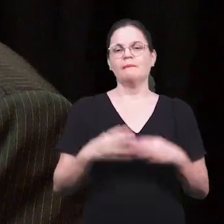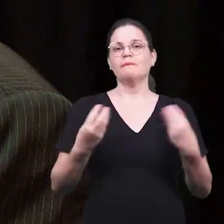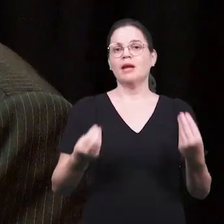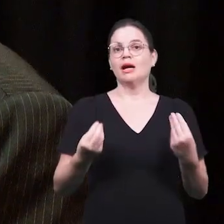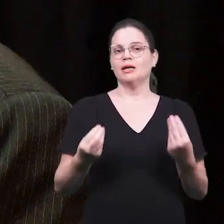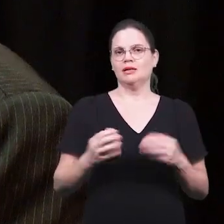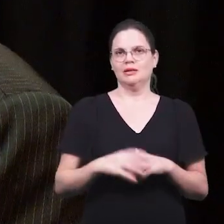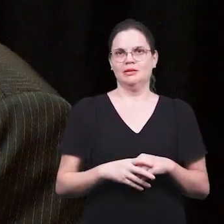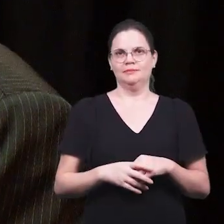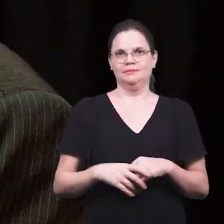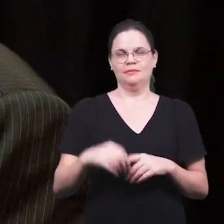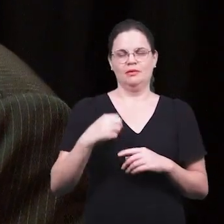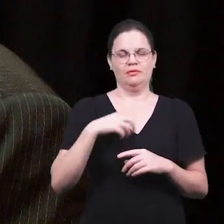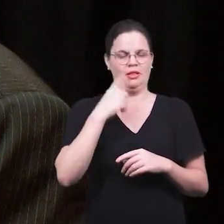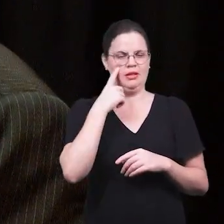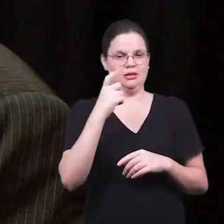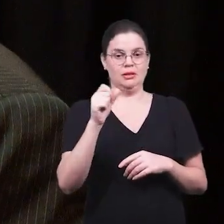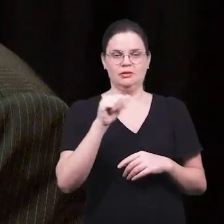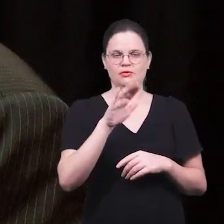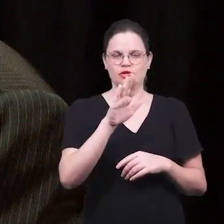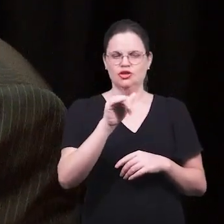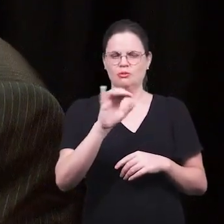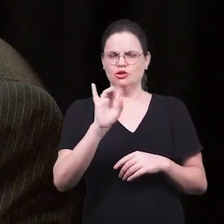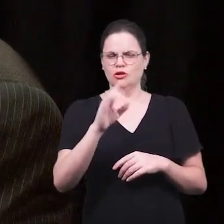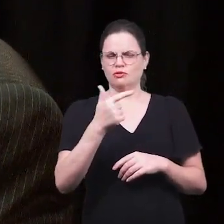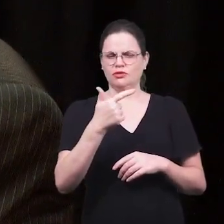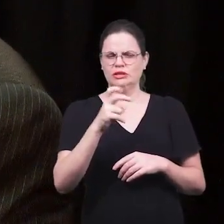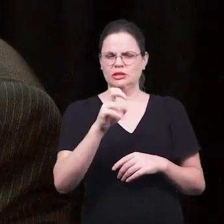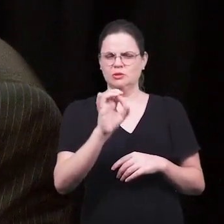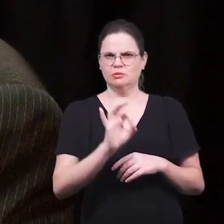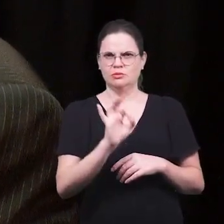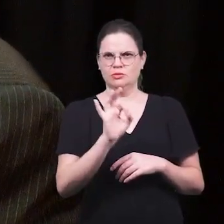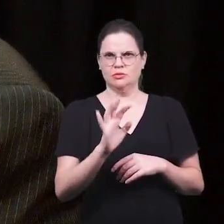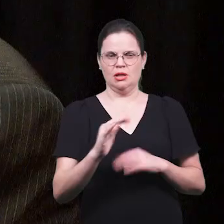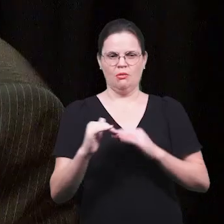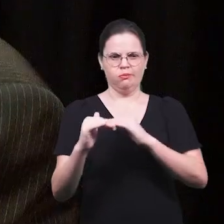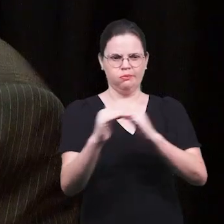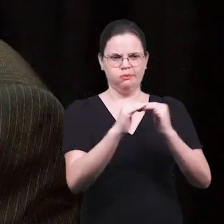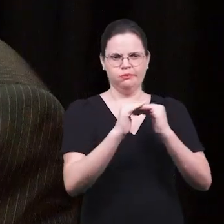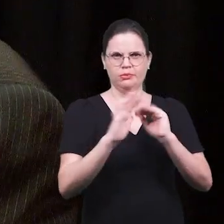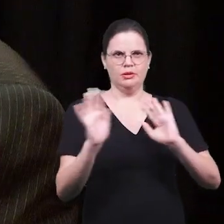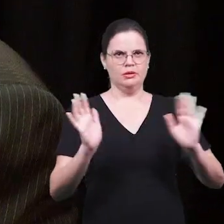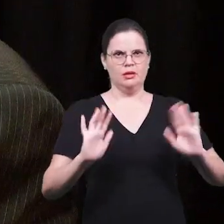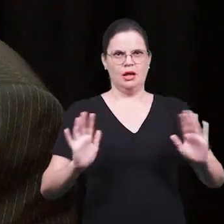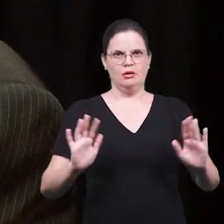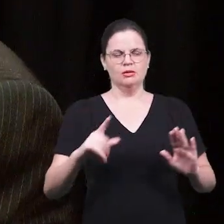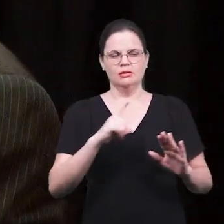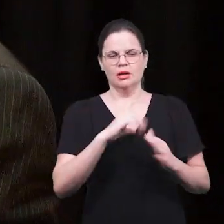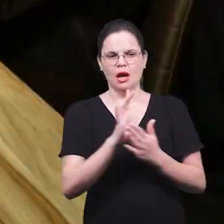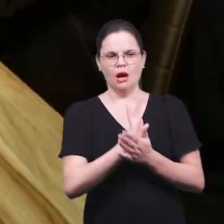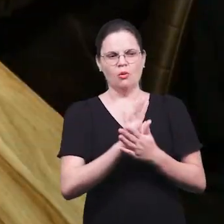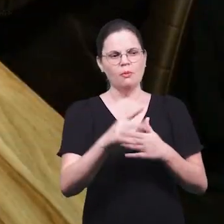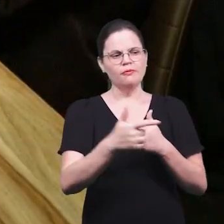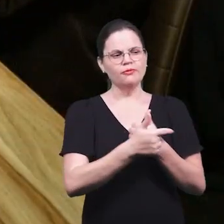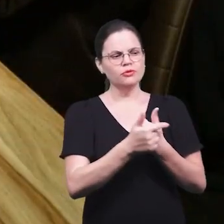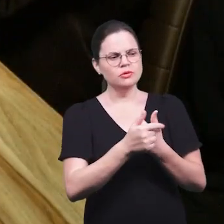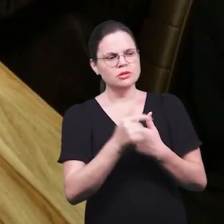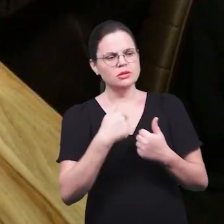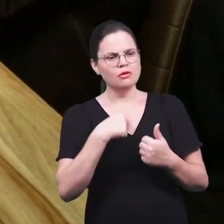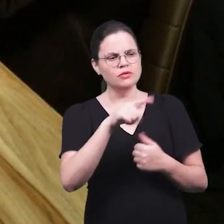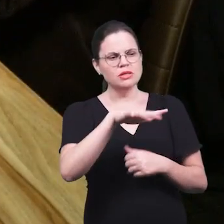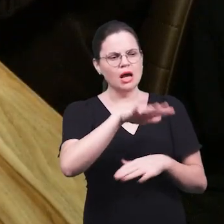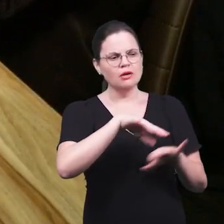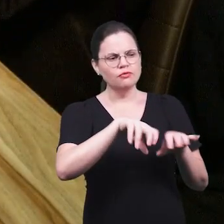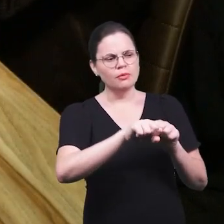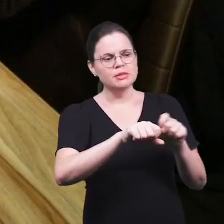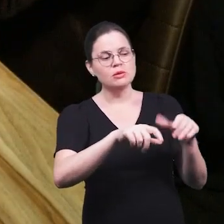usou um argumento interessante, que foi o quê? Eu vou chamar 25%, mas não é uniforme, não. Qual o critério? Algumas carreiras eu vou